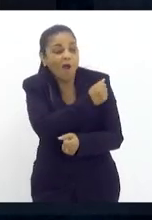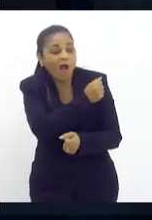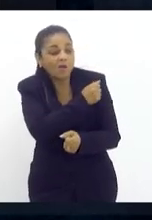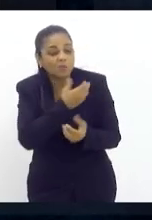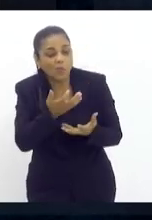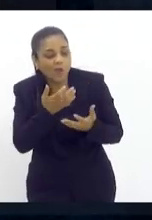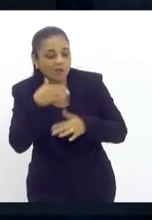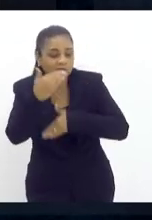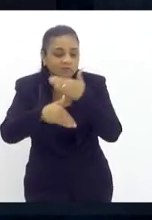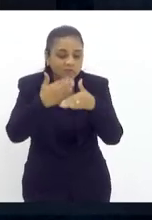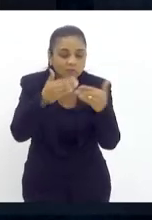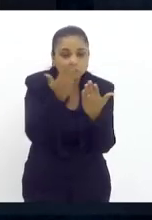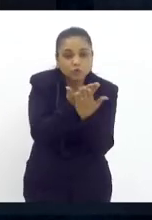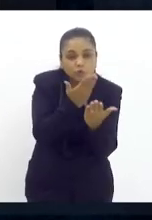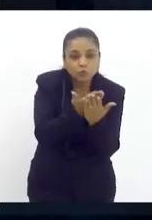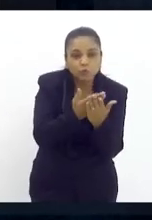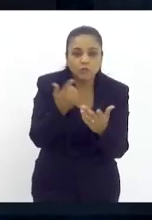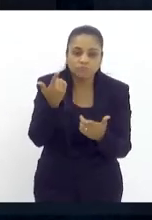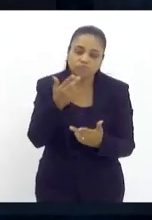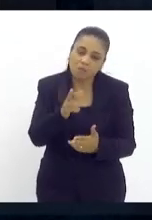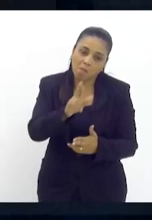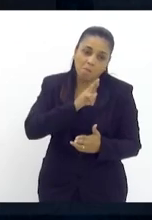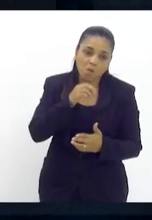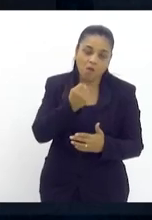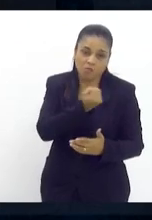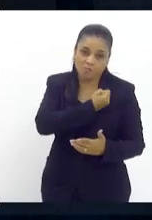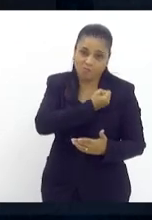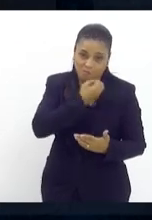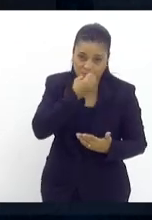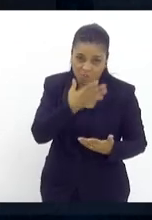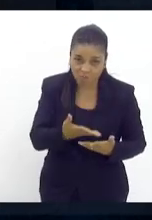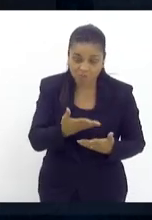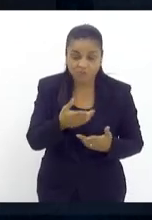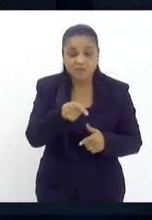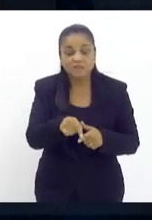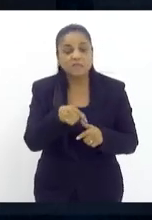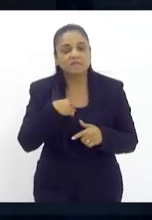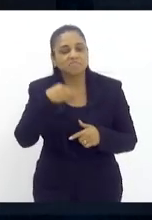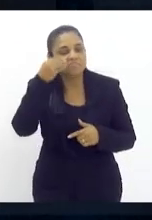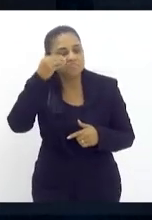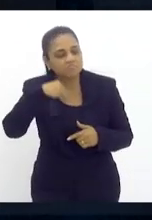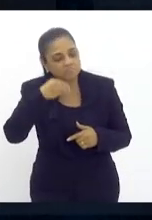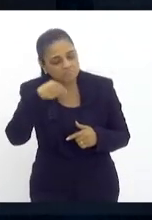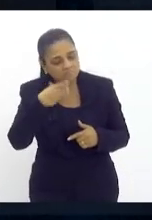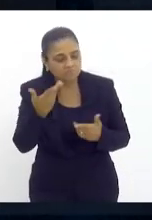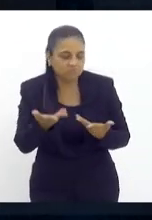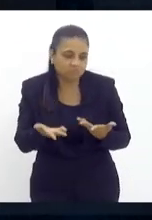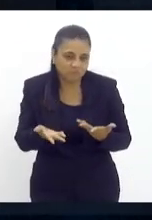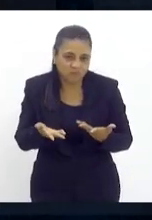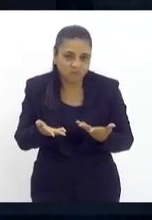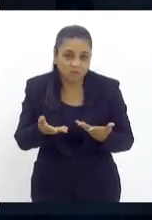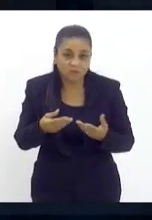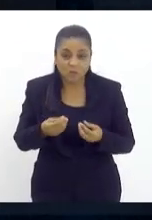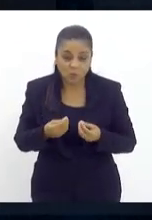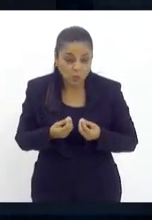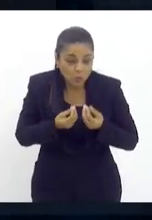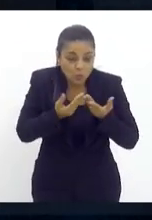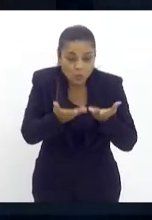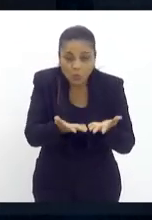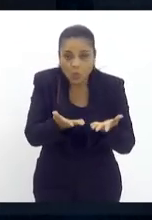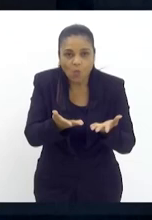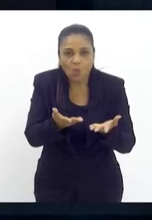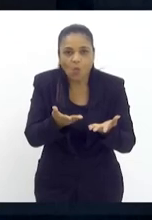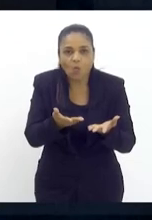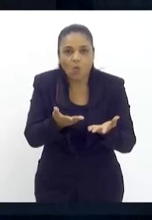desenvolva e estude e tenha um bom rendimento se ele, né, tem uma vontade fraca? Se eu não dou condições para que ele